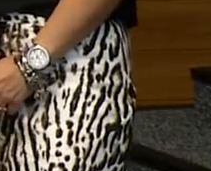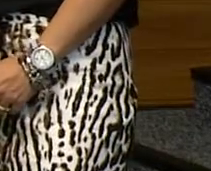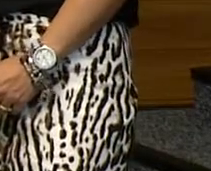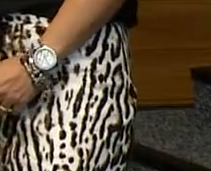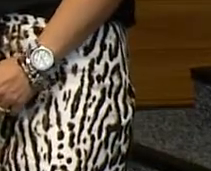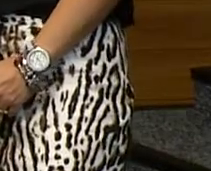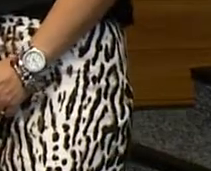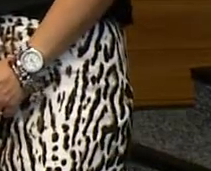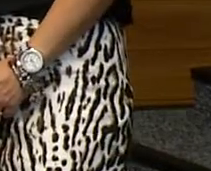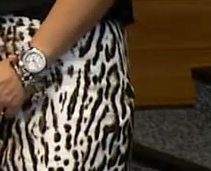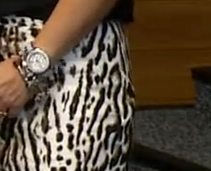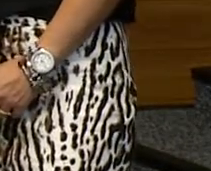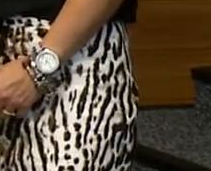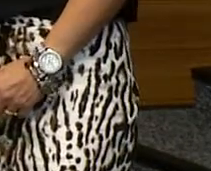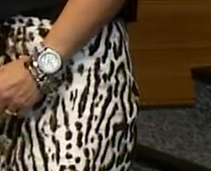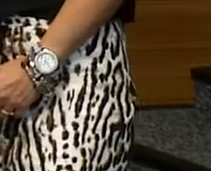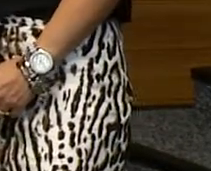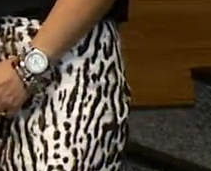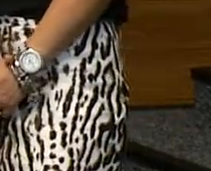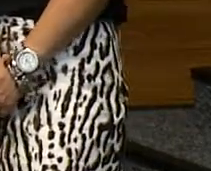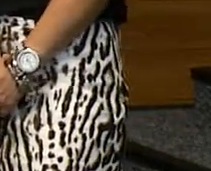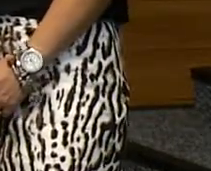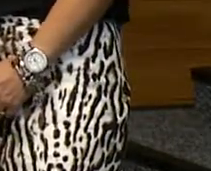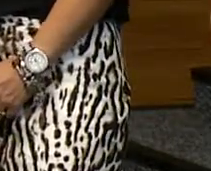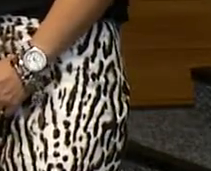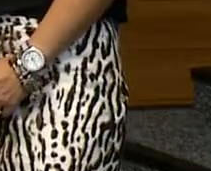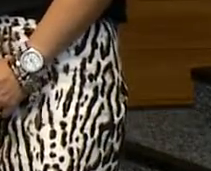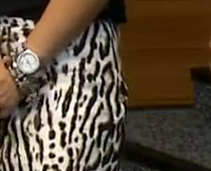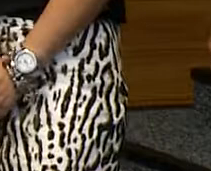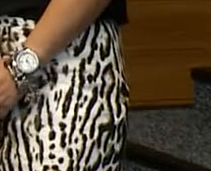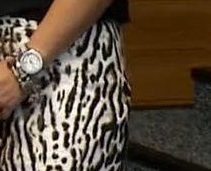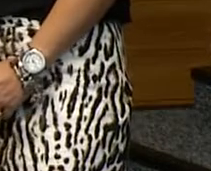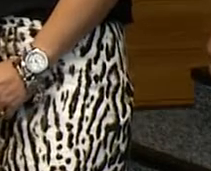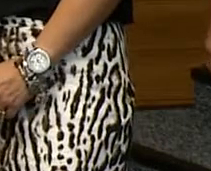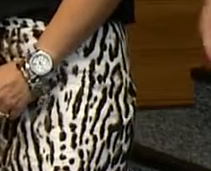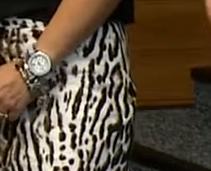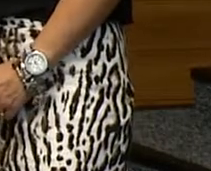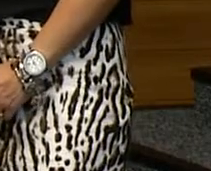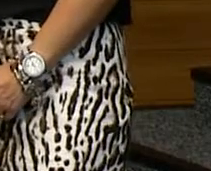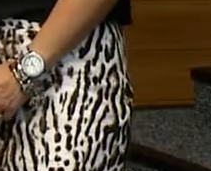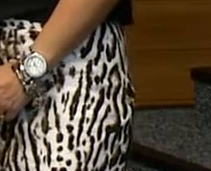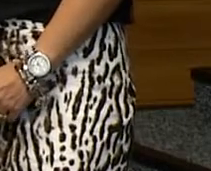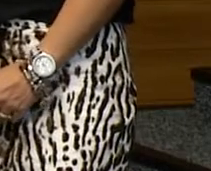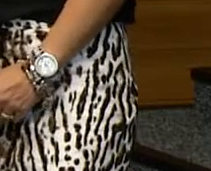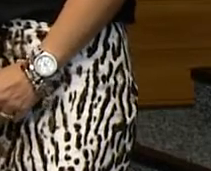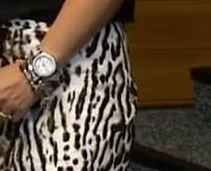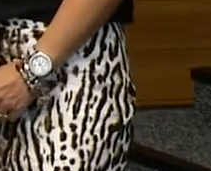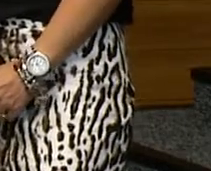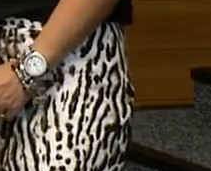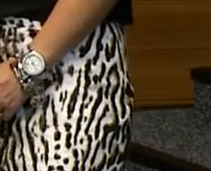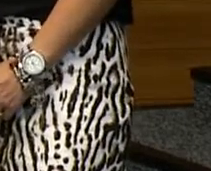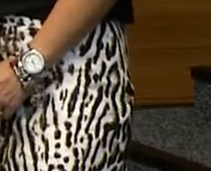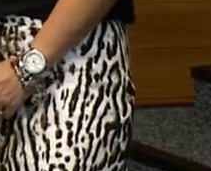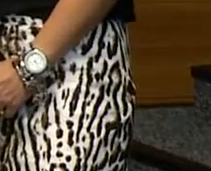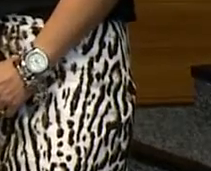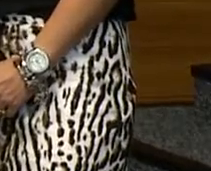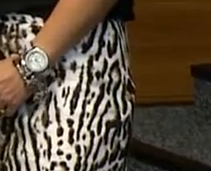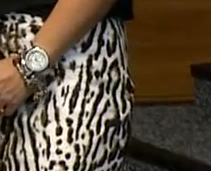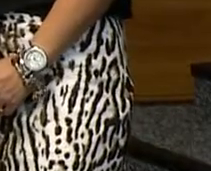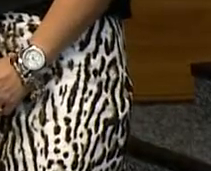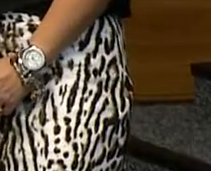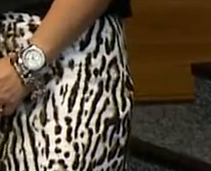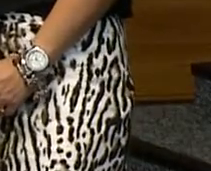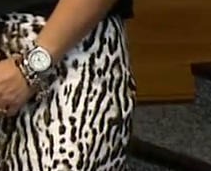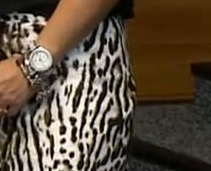Elas estão lá, tenho certeza que é por amor. A Márcia está lá por amor. E isso exalta